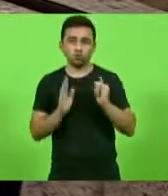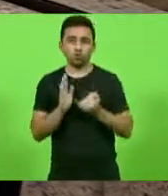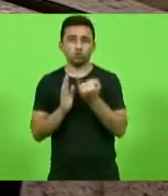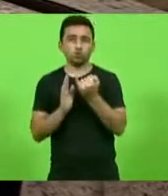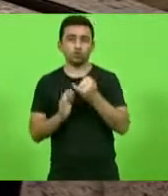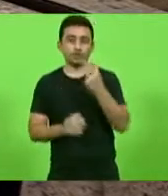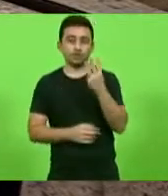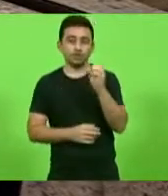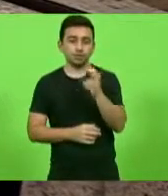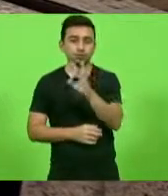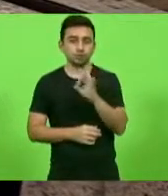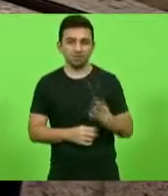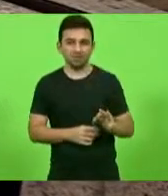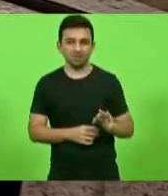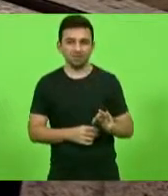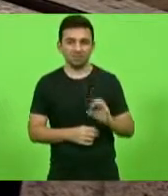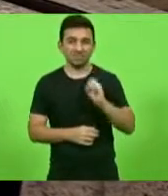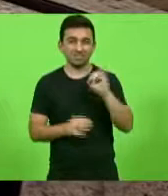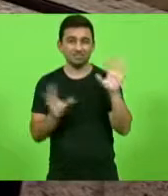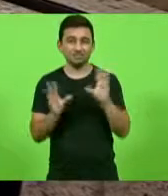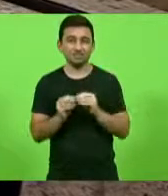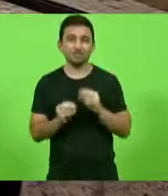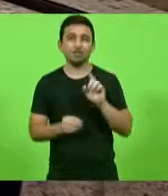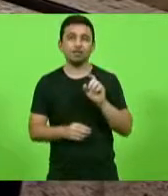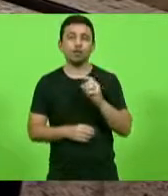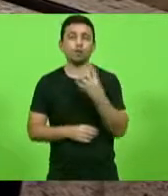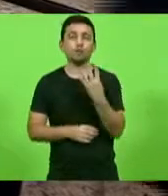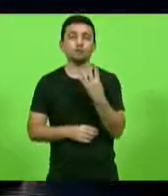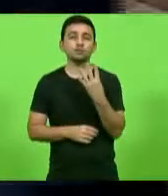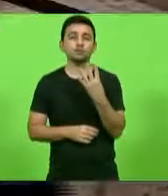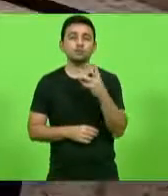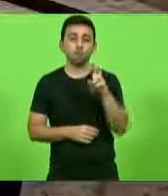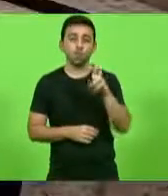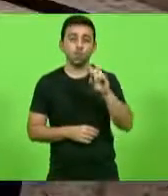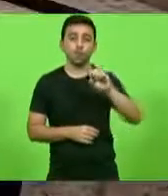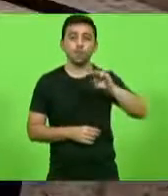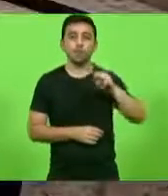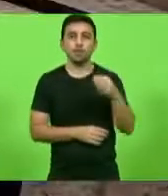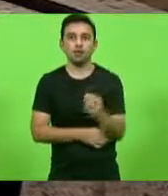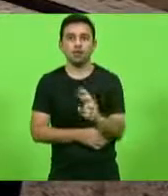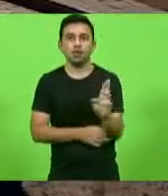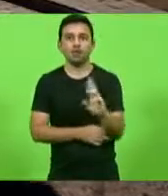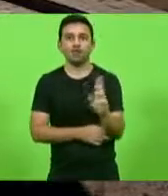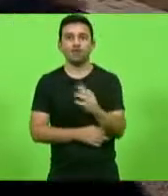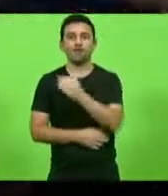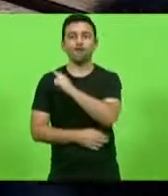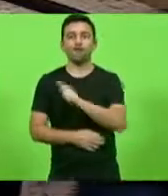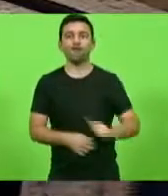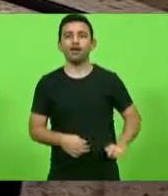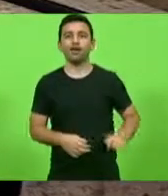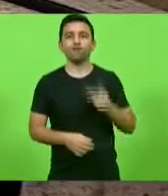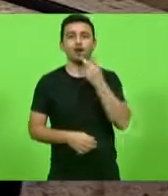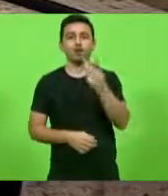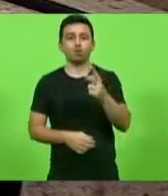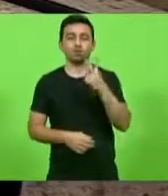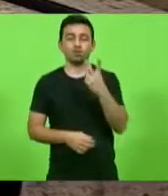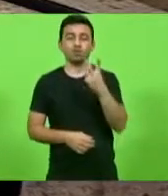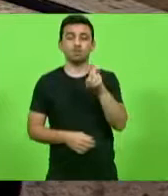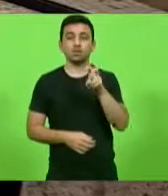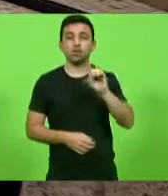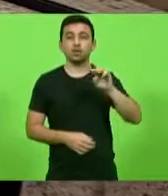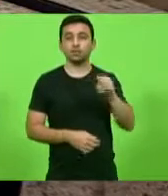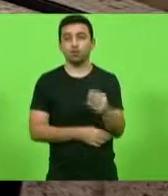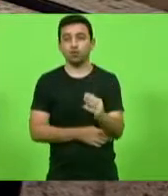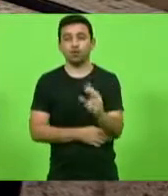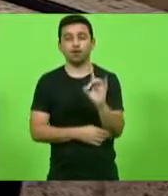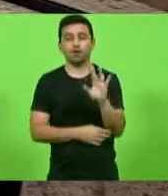para simplificar, deputado Kennedy, vai dar R$ 450 milhões. E o governo está disponibilizando 250. É claro